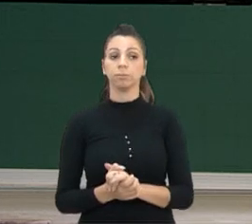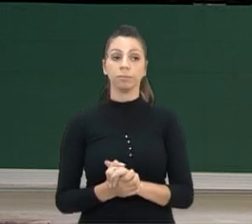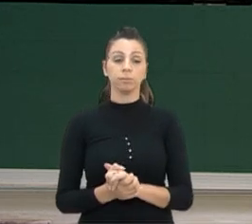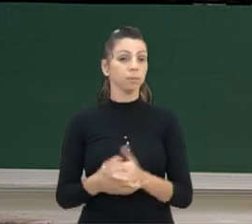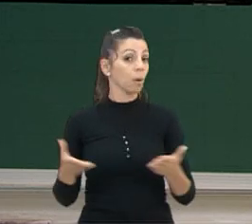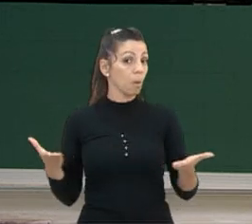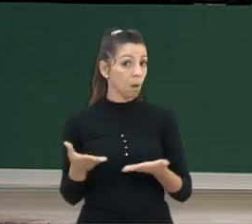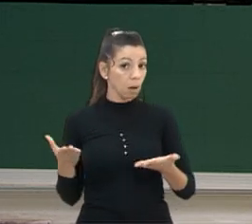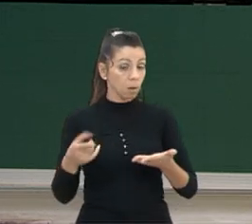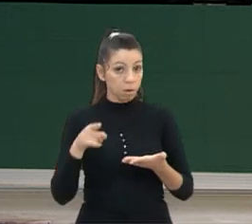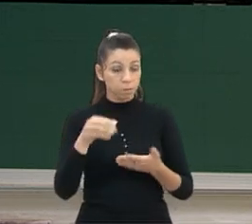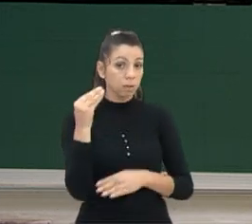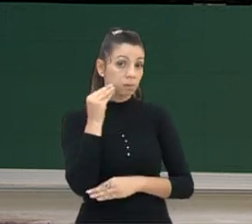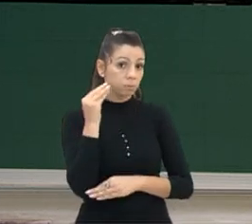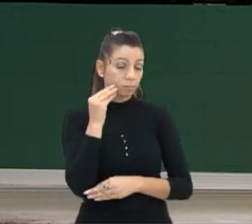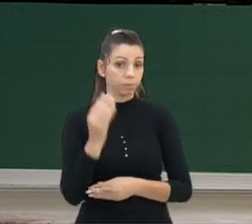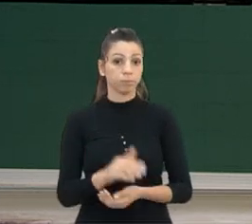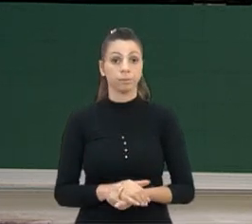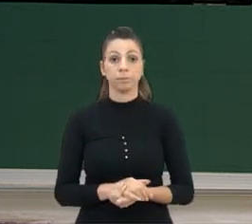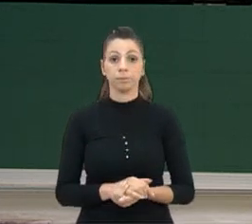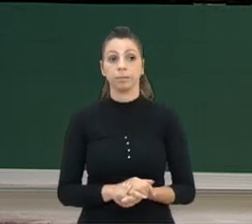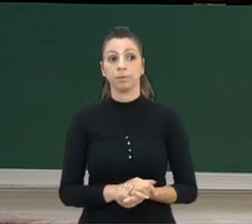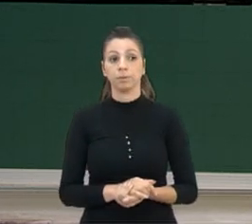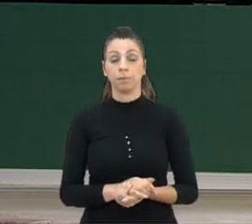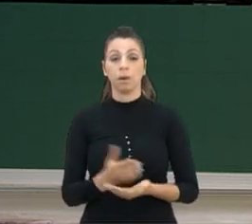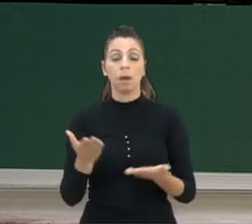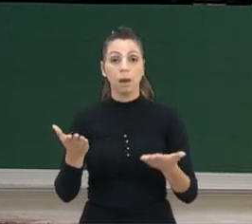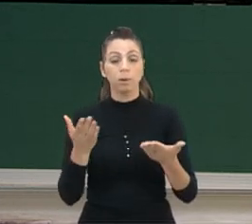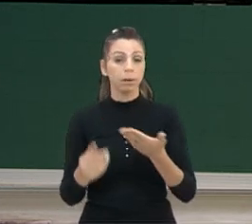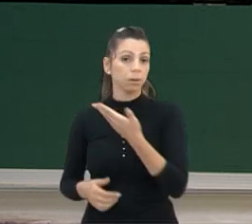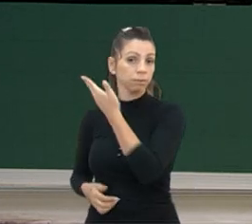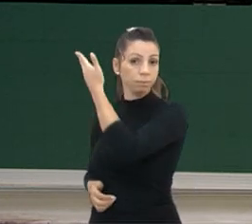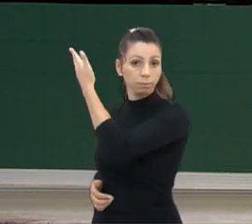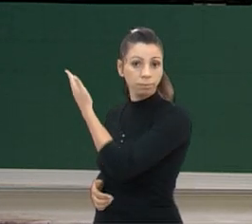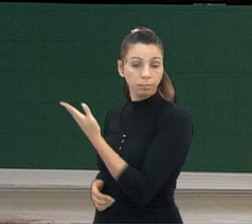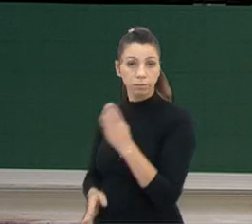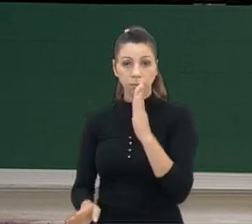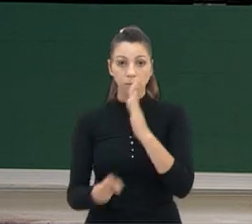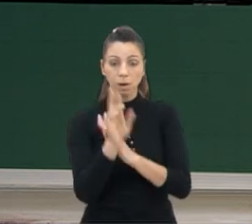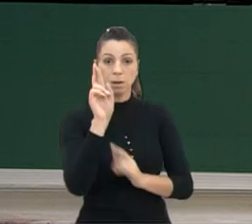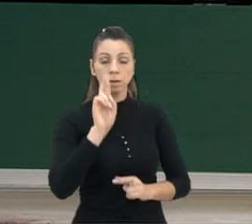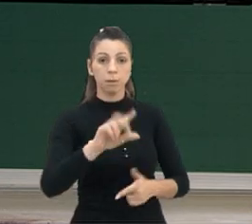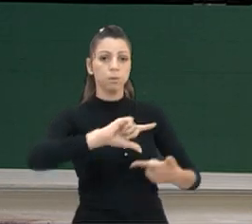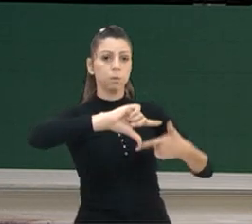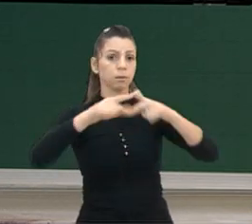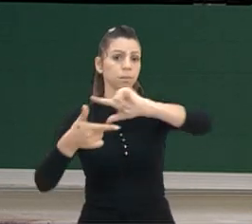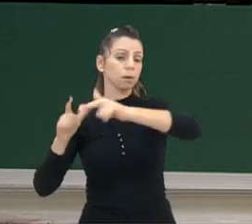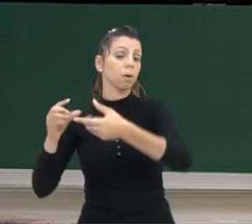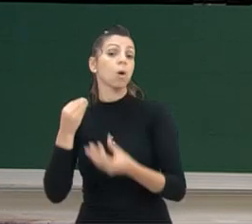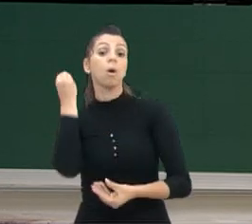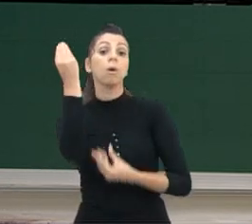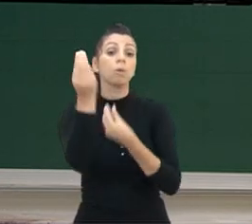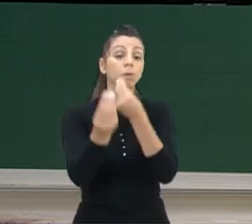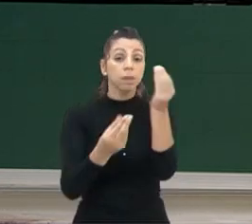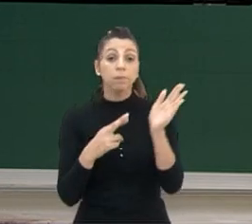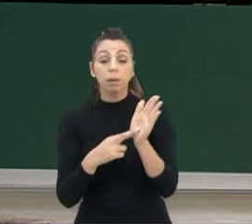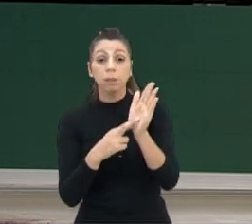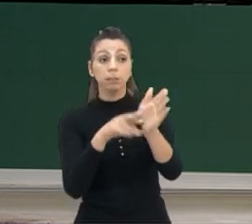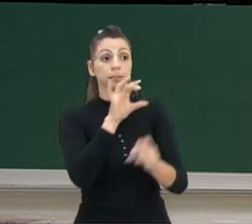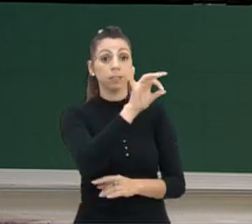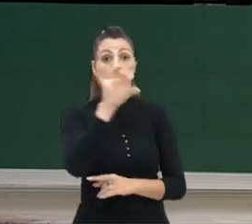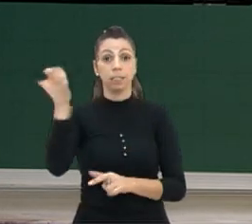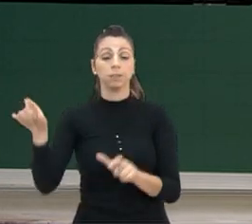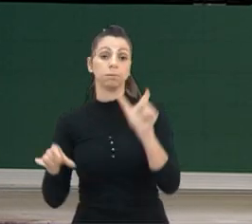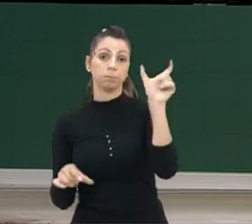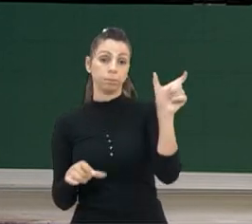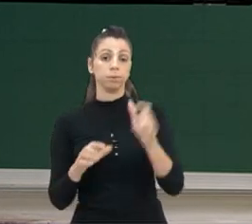Agora é a sua vez. Quero resolver essas operações de maneira geométrica. Como que você vai fazer para representar cada